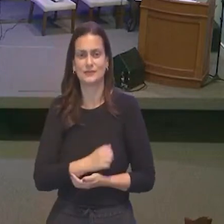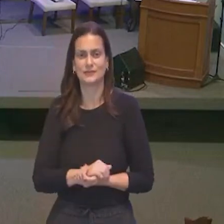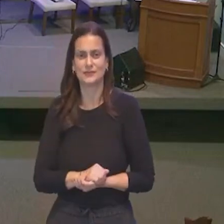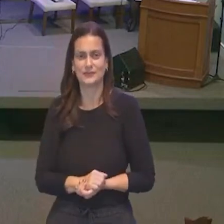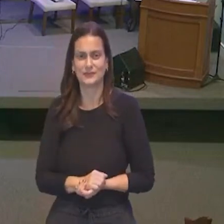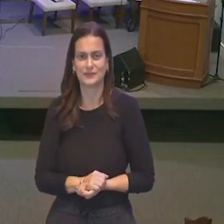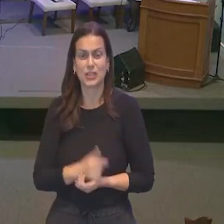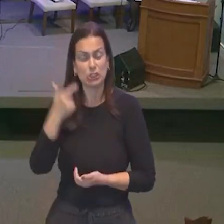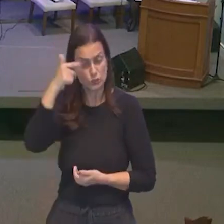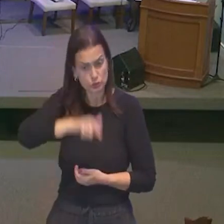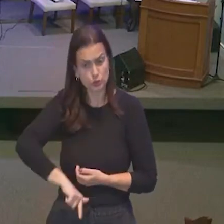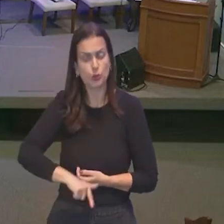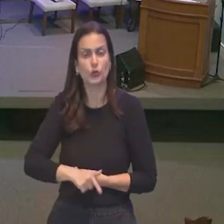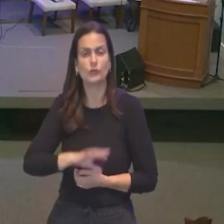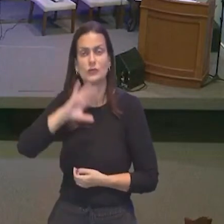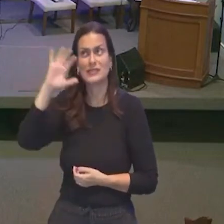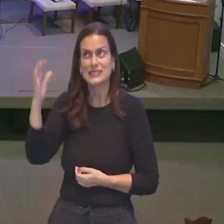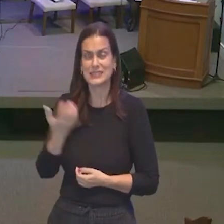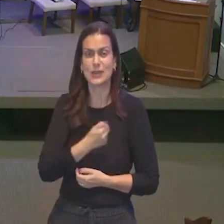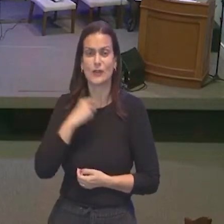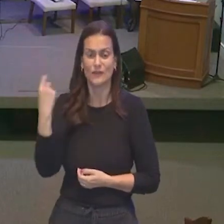Senhor. Mais uma vez.